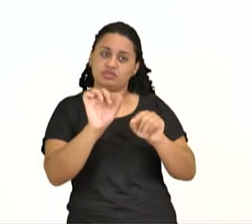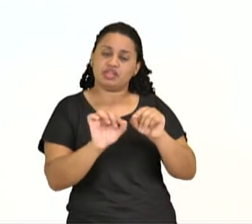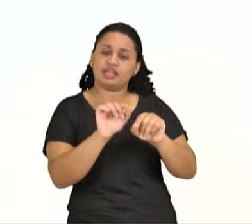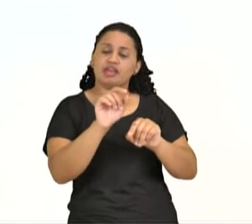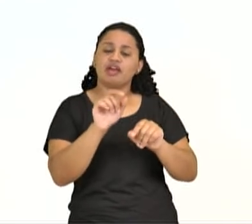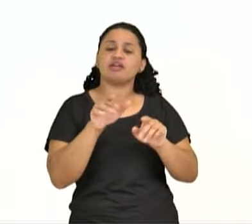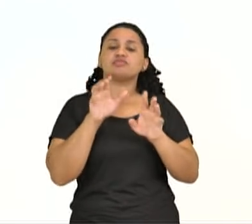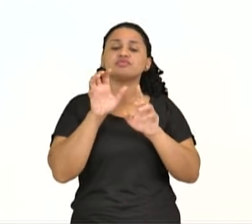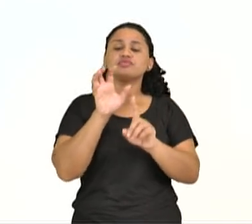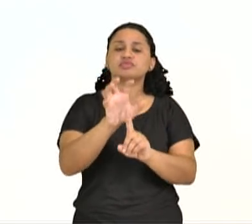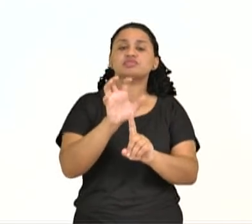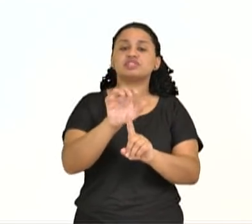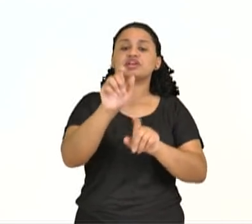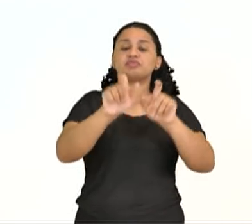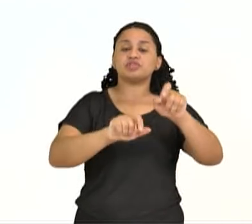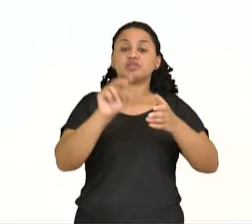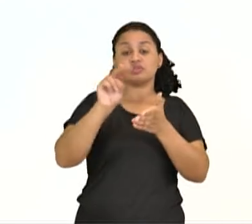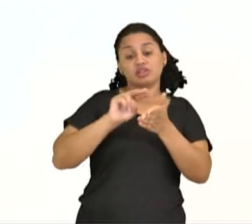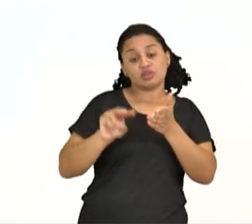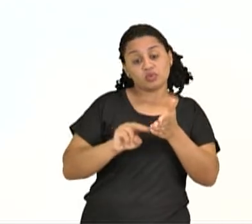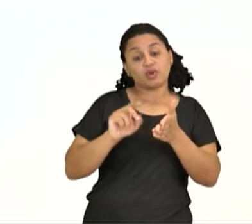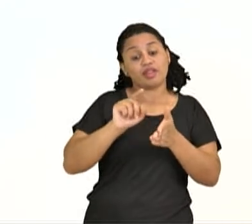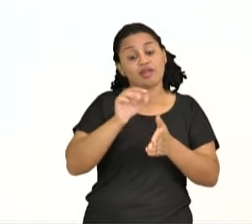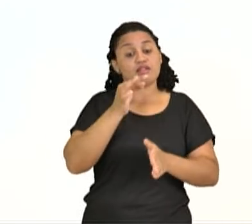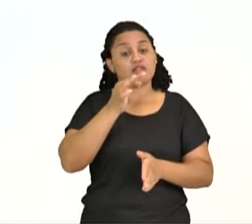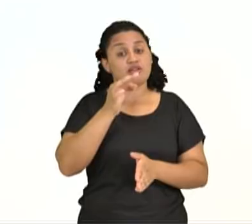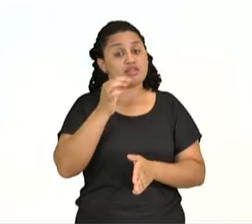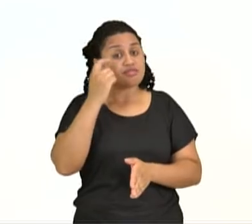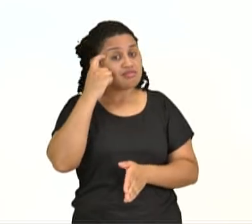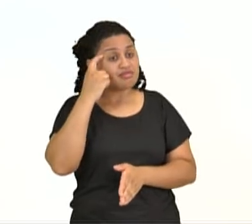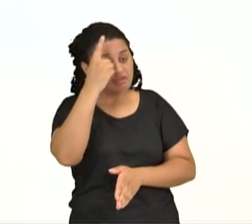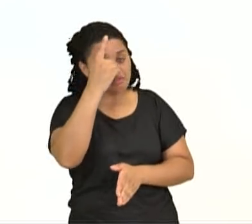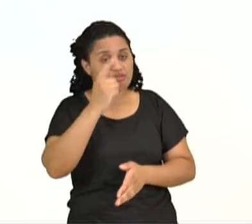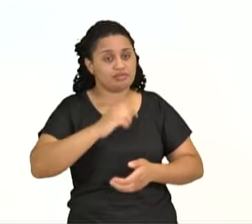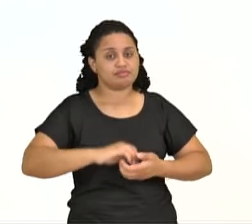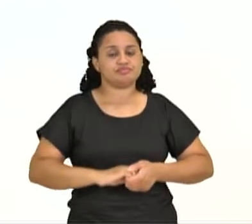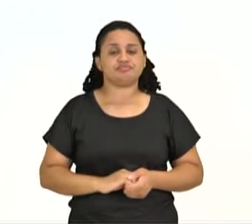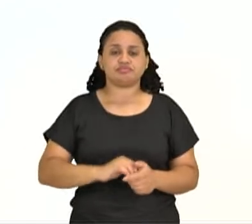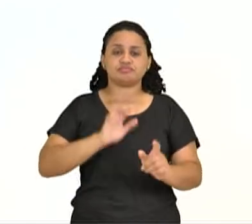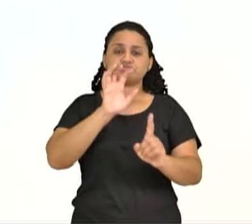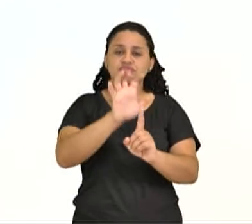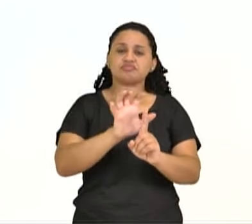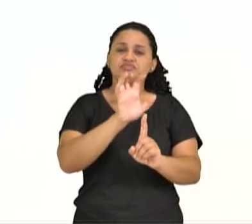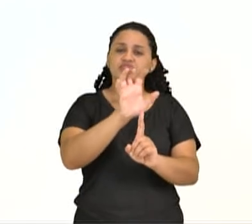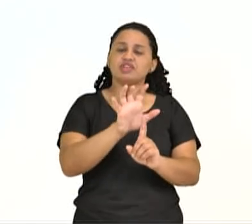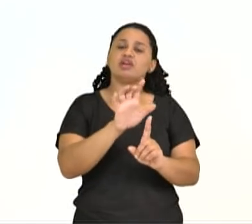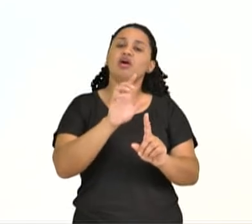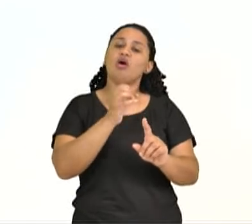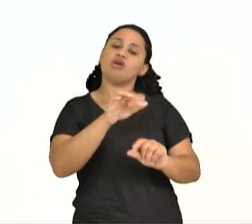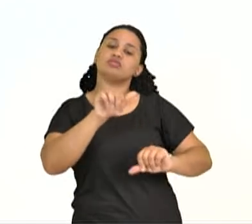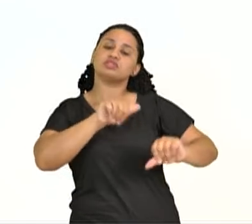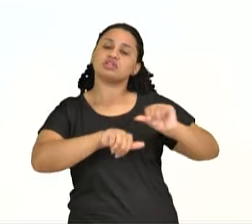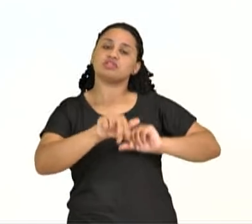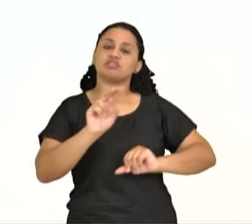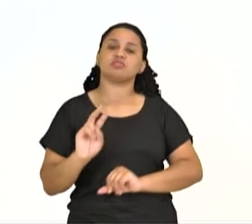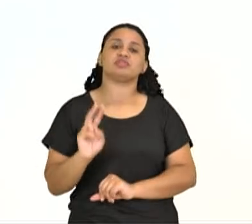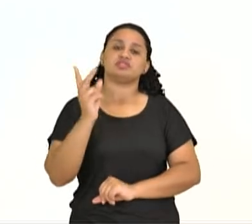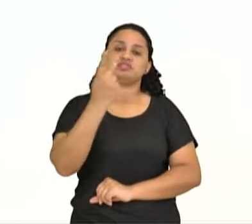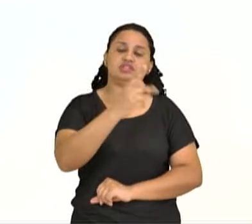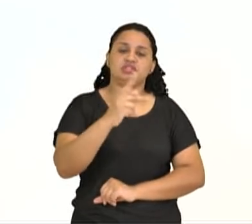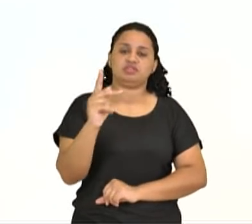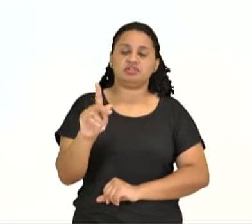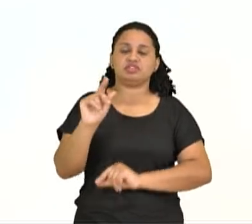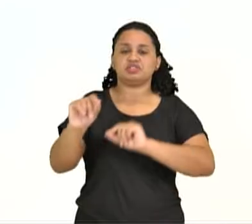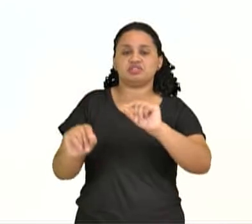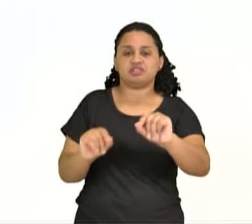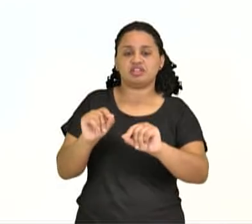leitor sobre uma determinada ideia, tá? Influenciá-lo ou transformar seus valores a